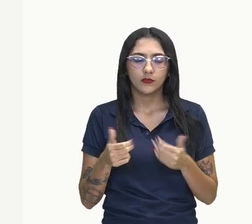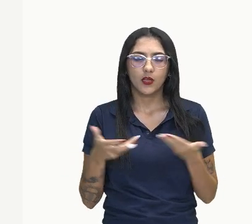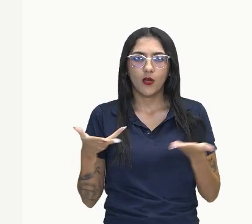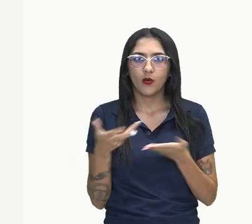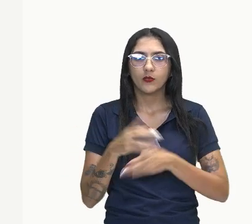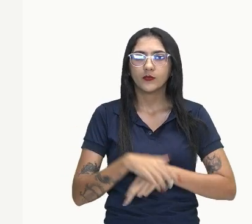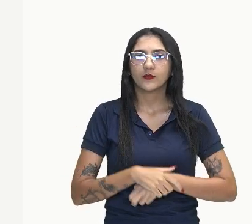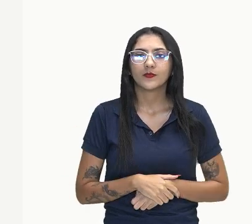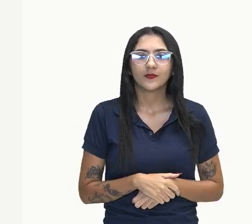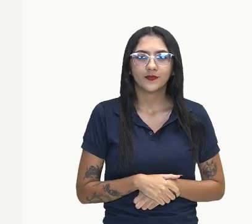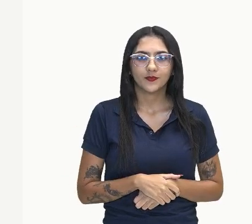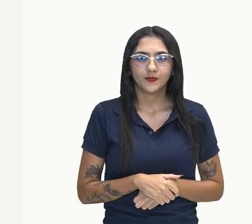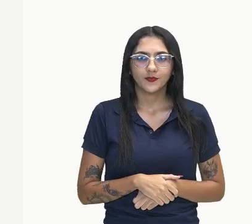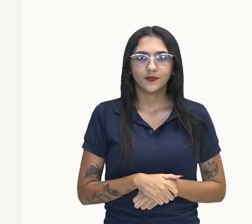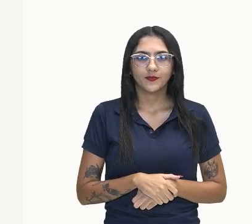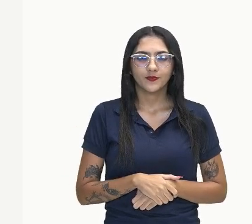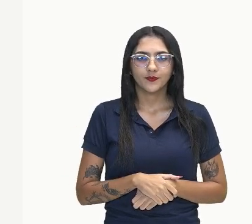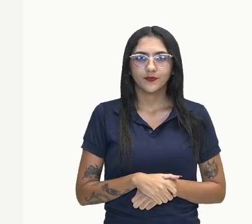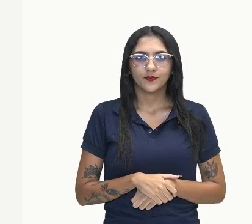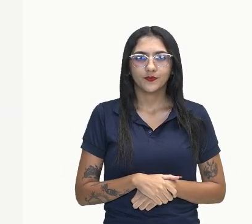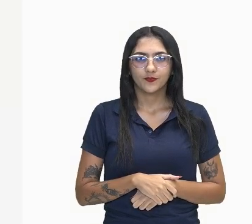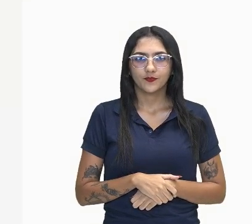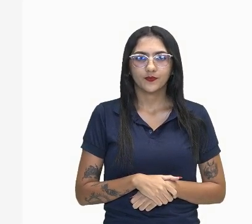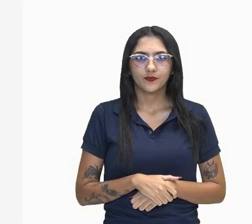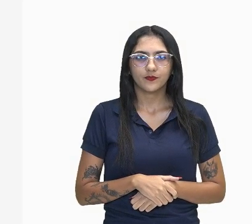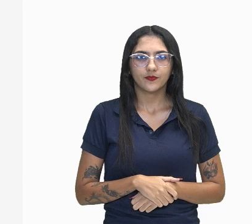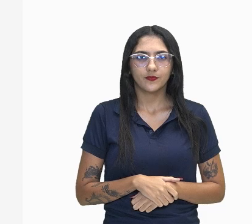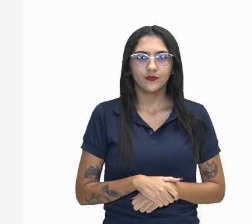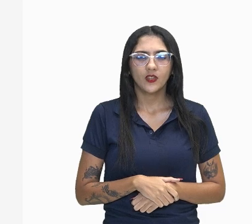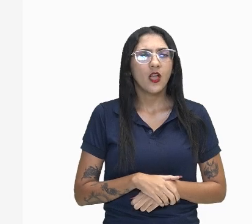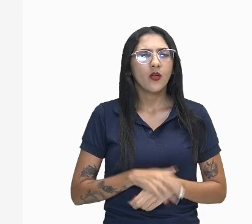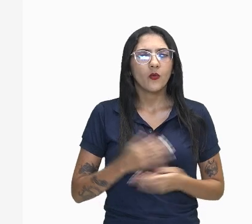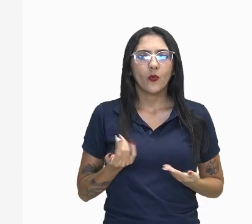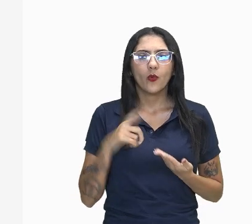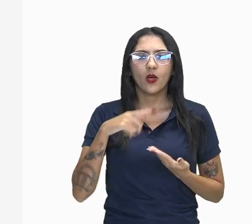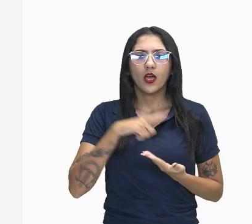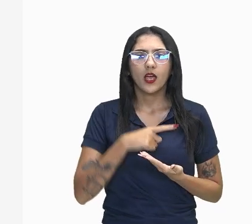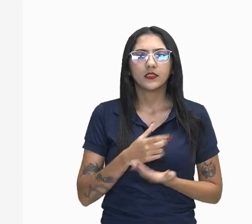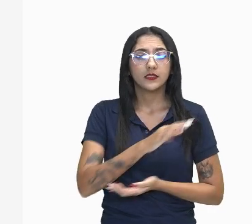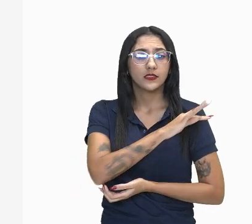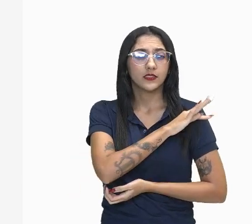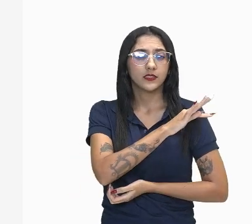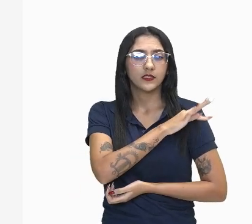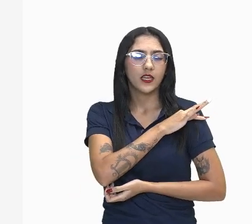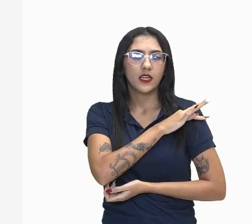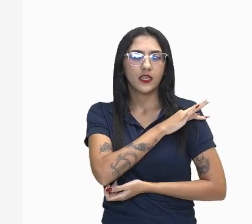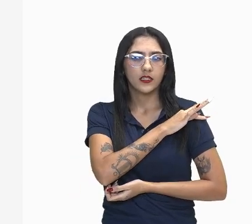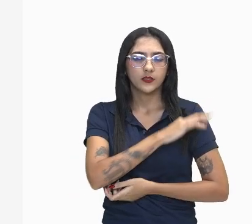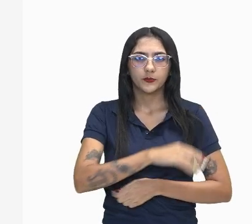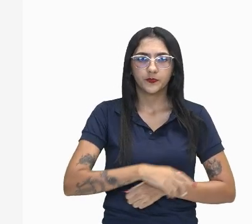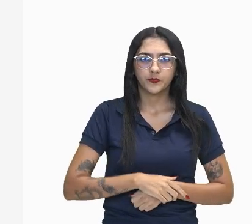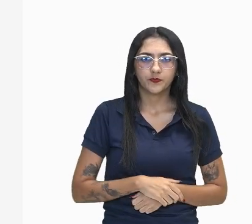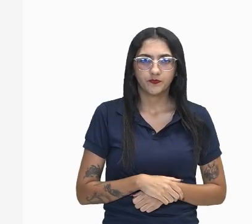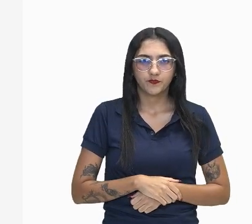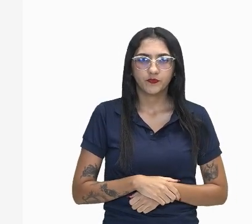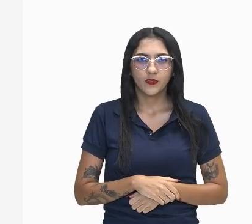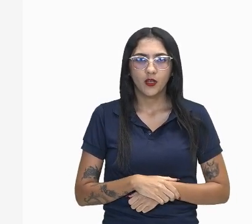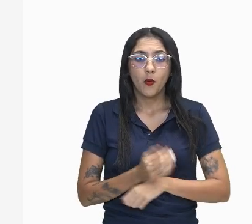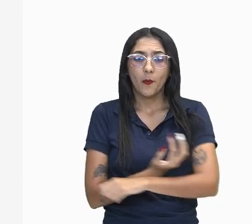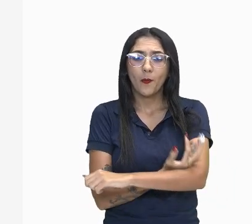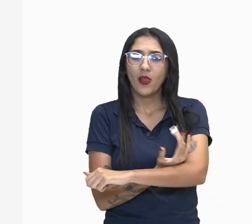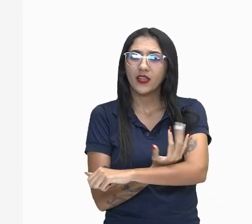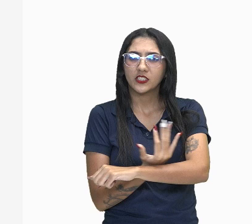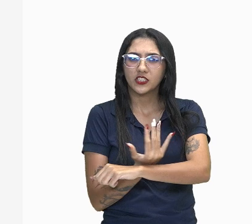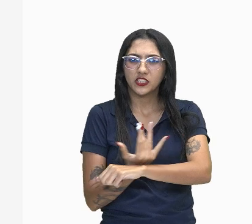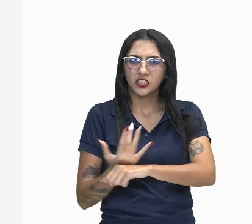intensiva, tá? Agora, as técnicas utilizadas, né, como plantio em larga